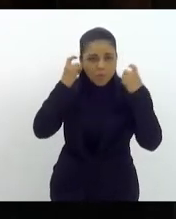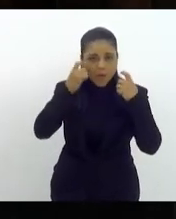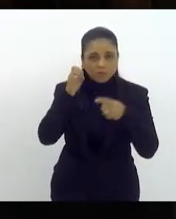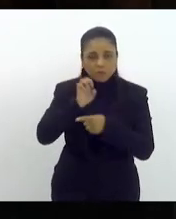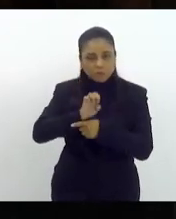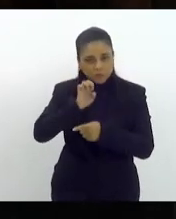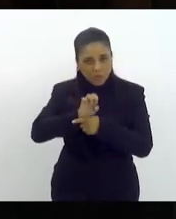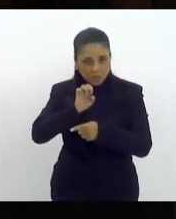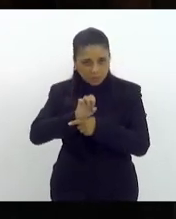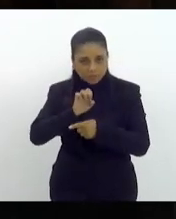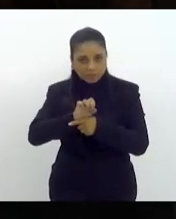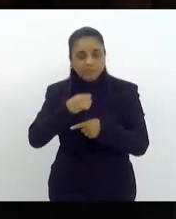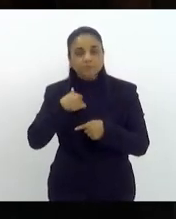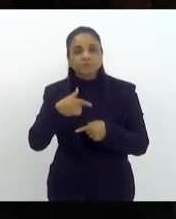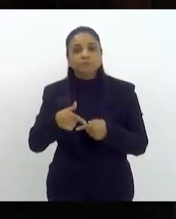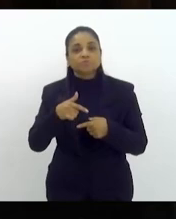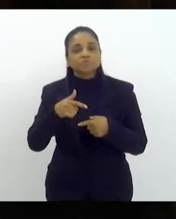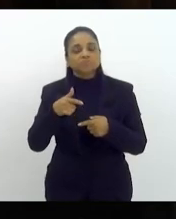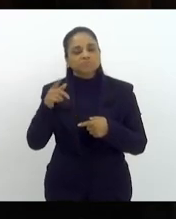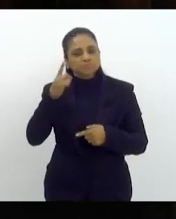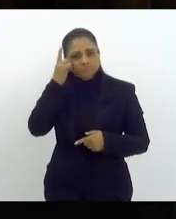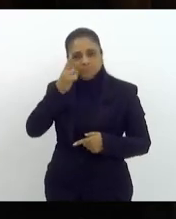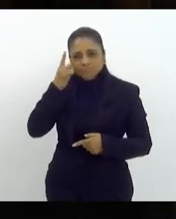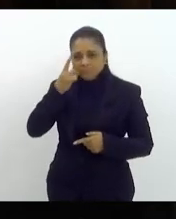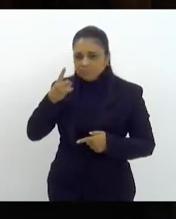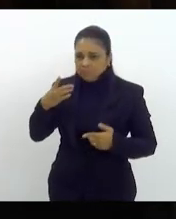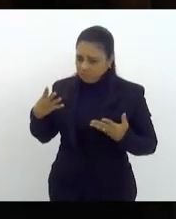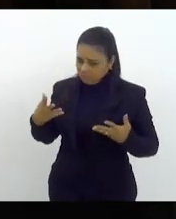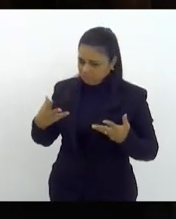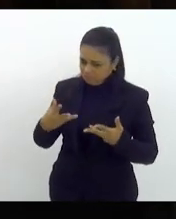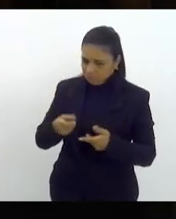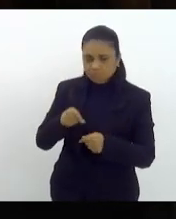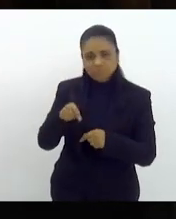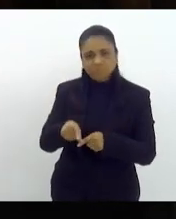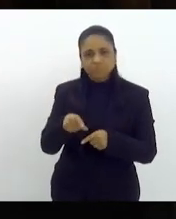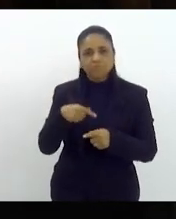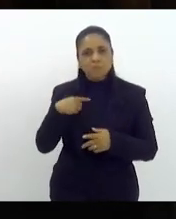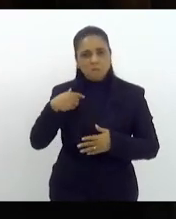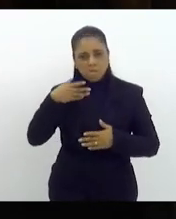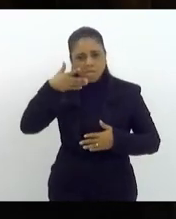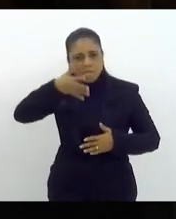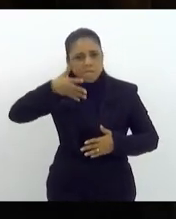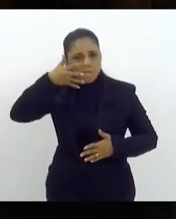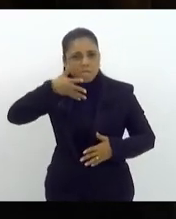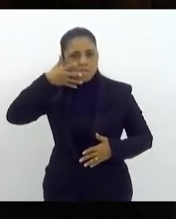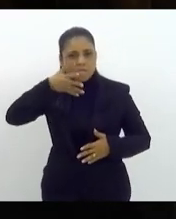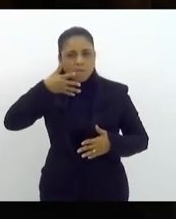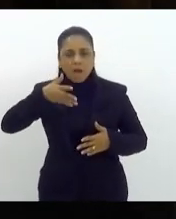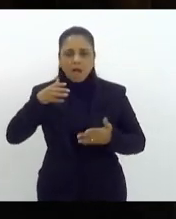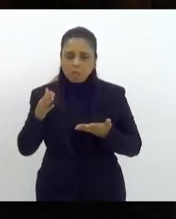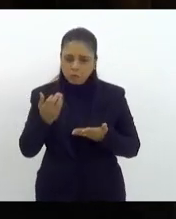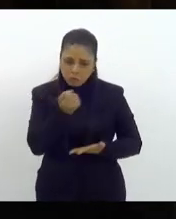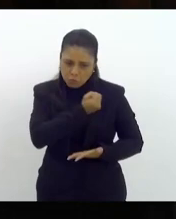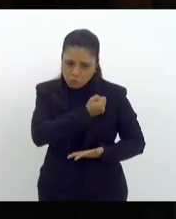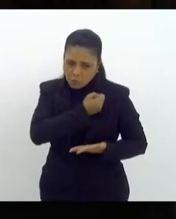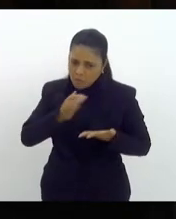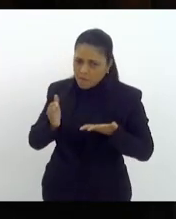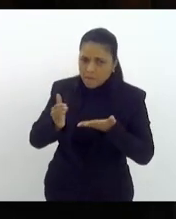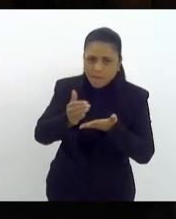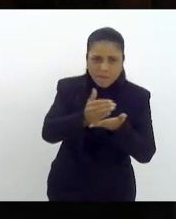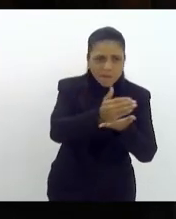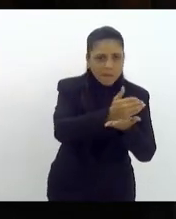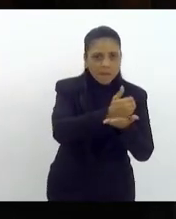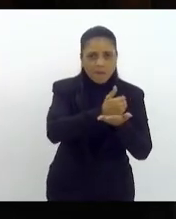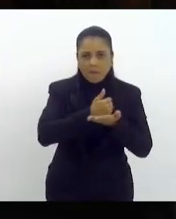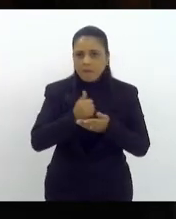esse que de um gabarito muito grande e que tem propriedade para falar inclusive sobre os números né do nosso